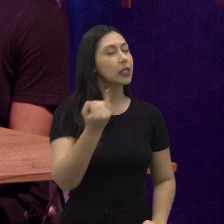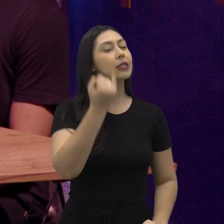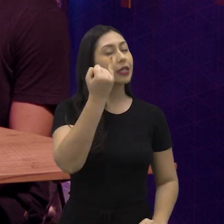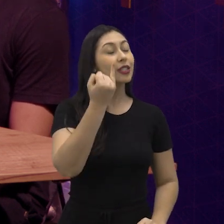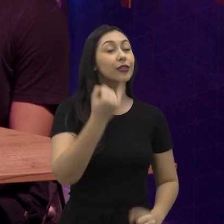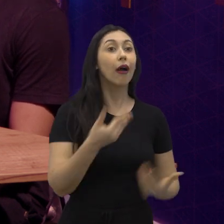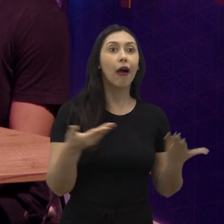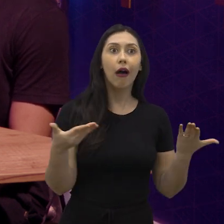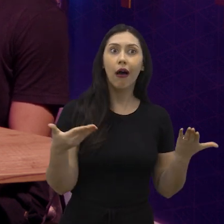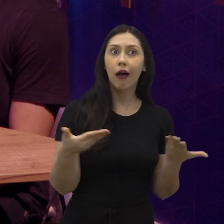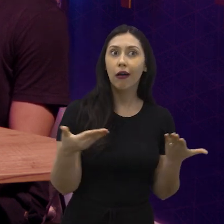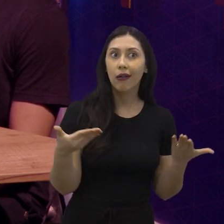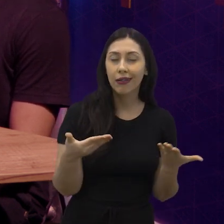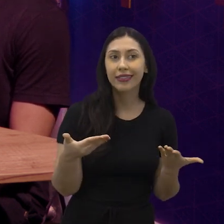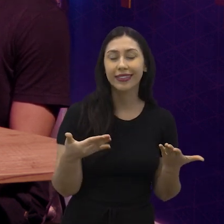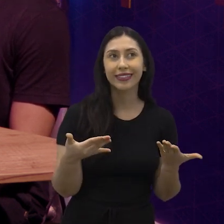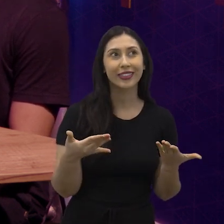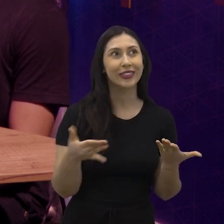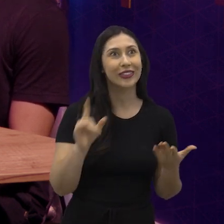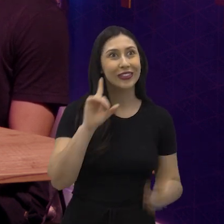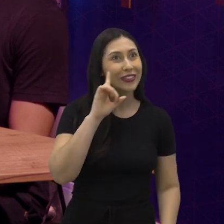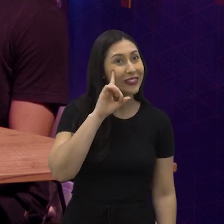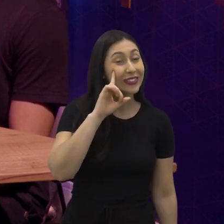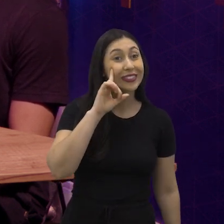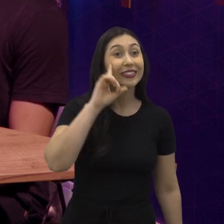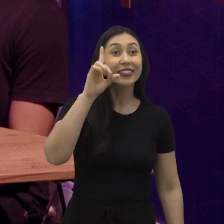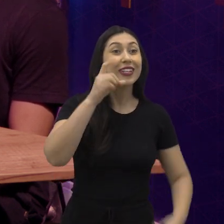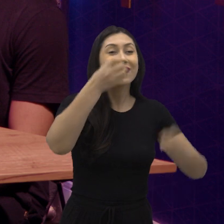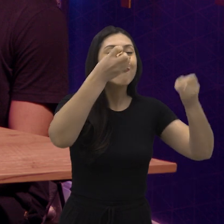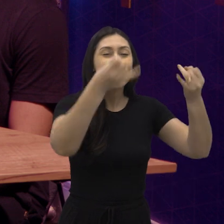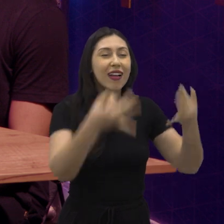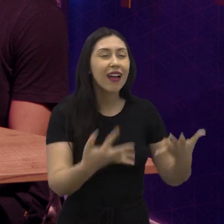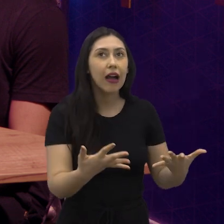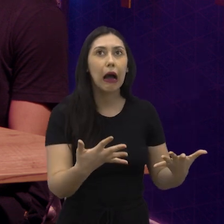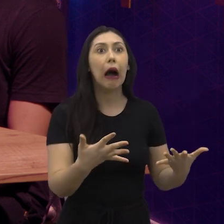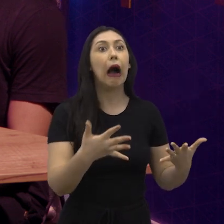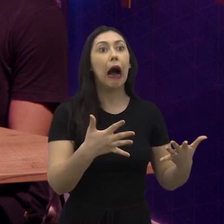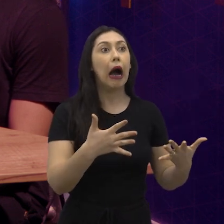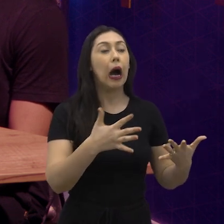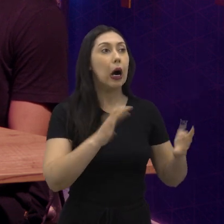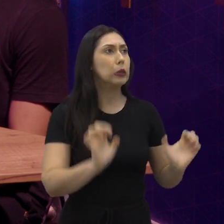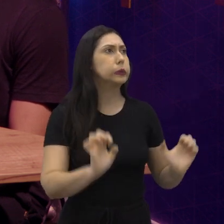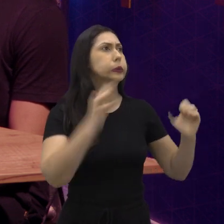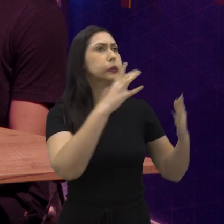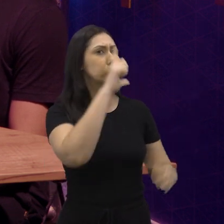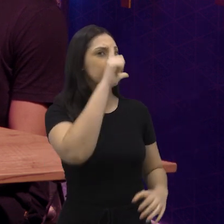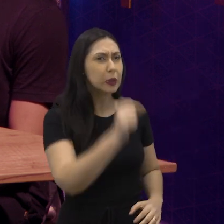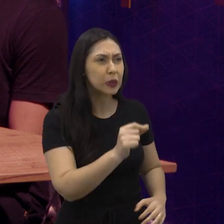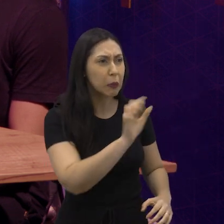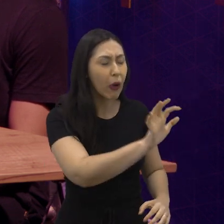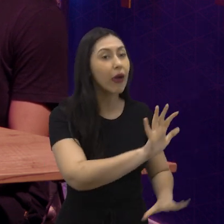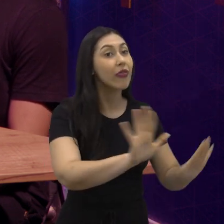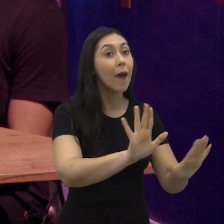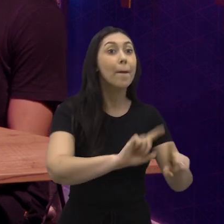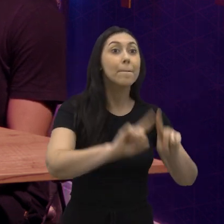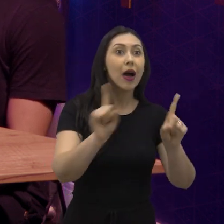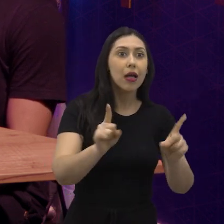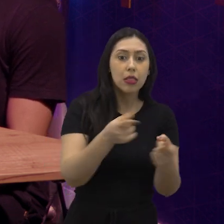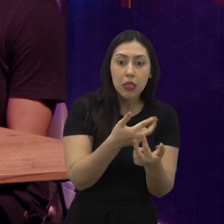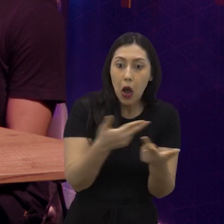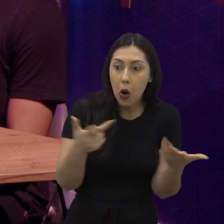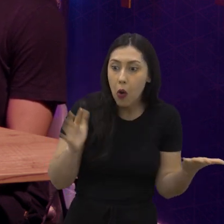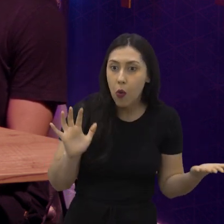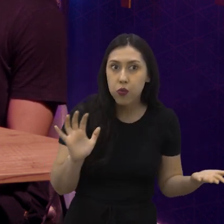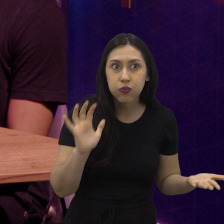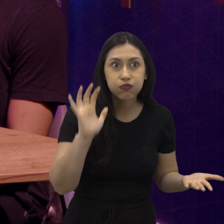do professor. Chegou a vez de falar não sobre exatamente o Dia das Bruxas, mas falar sobre tudo que